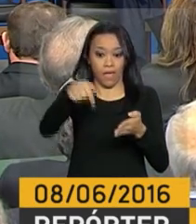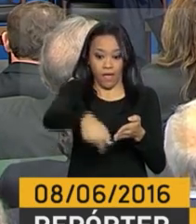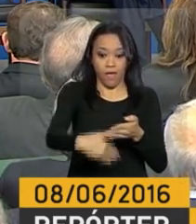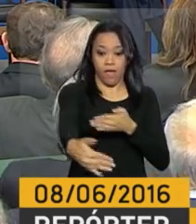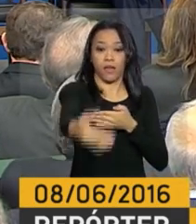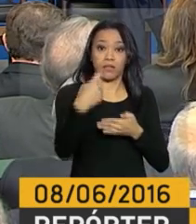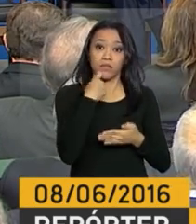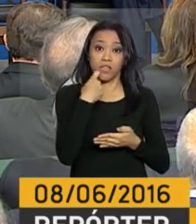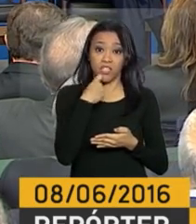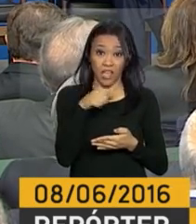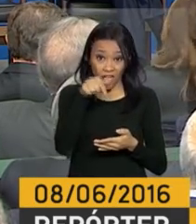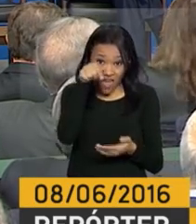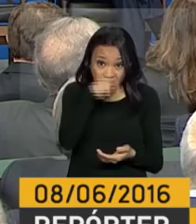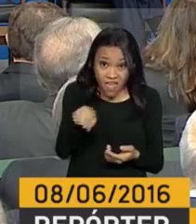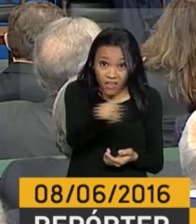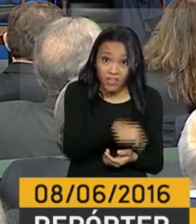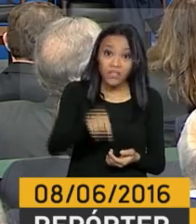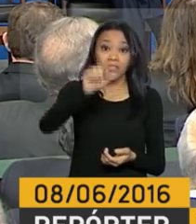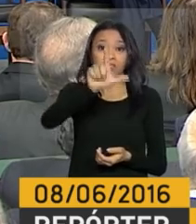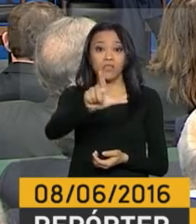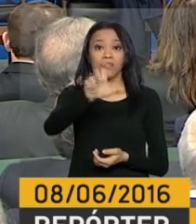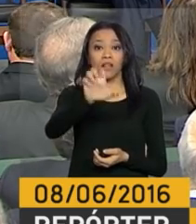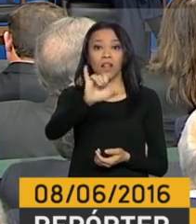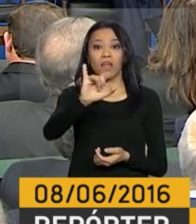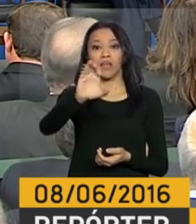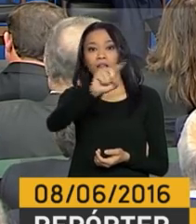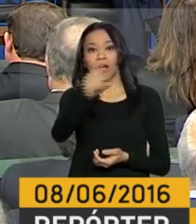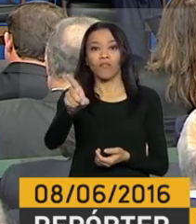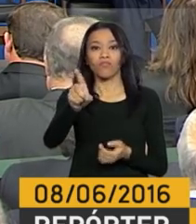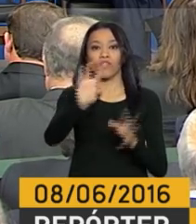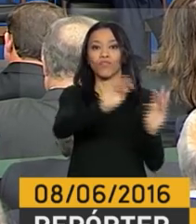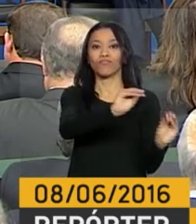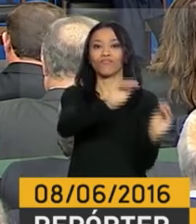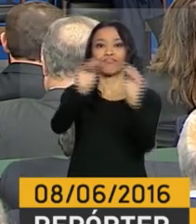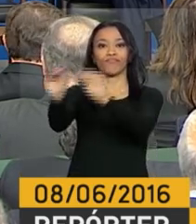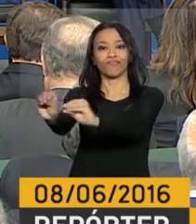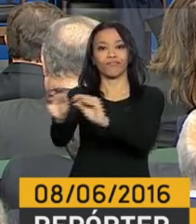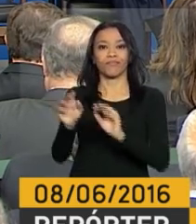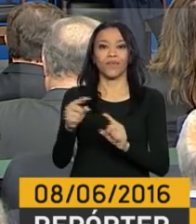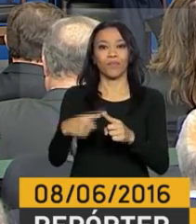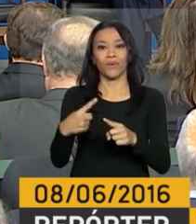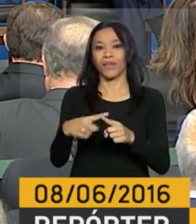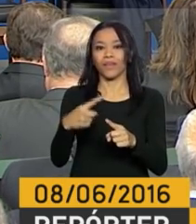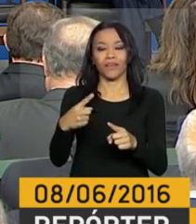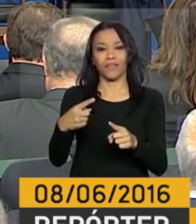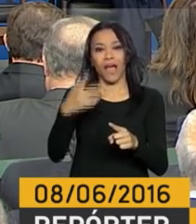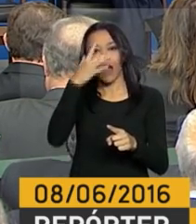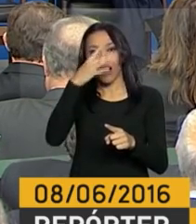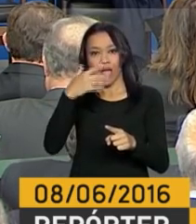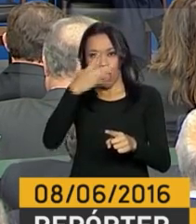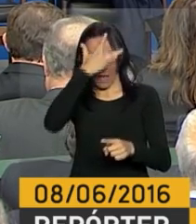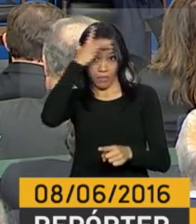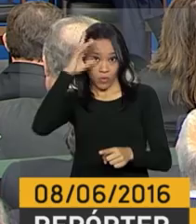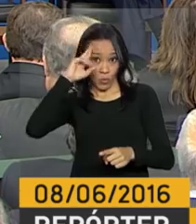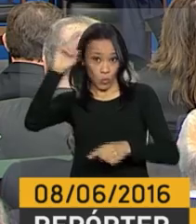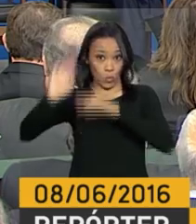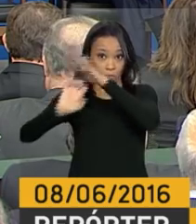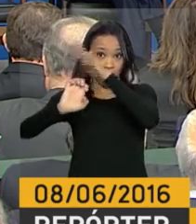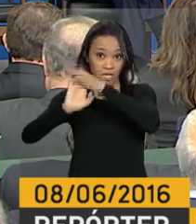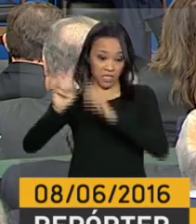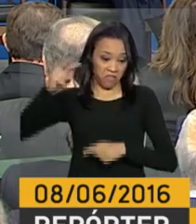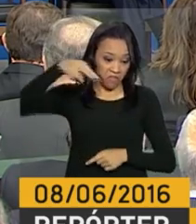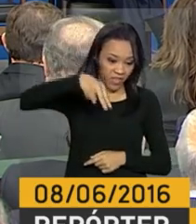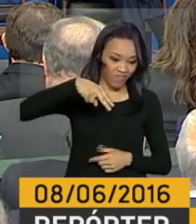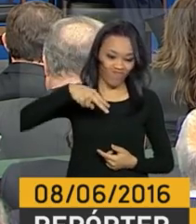esses leilões eles eh eh foram adiados porque não há confiança do investidor e é absolutamente